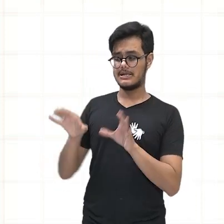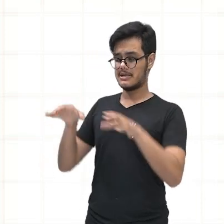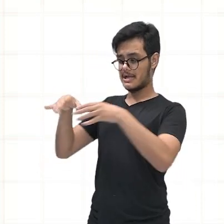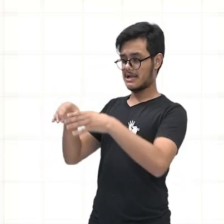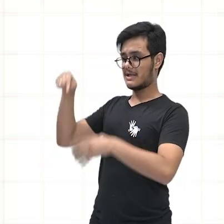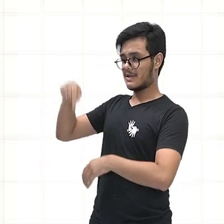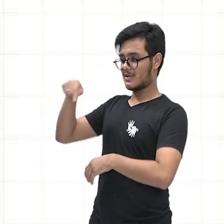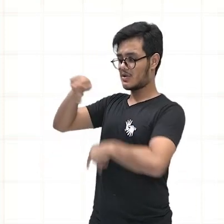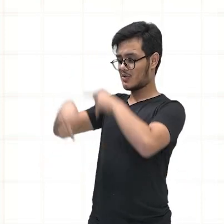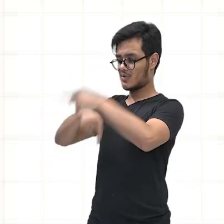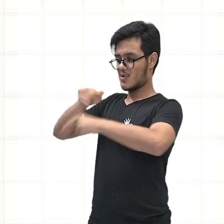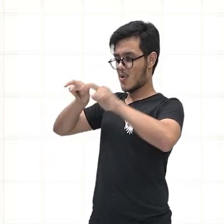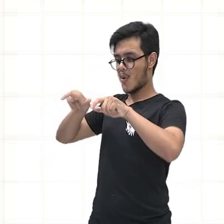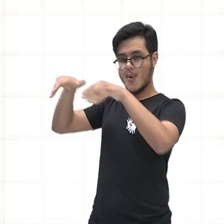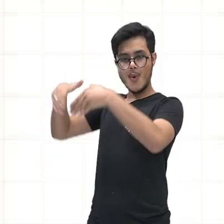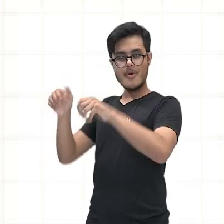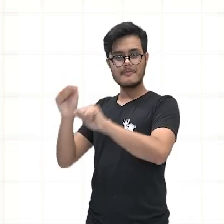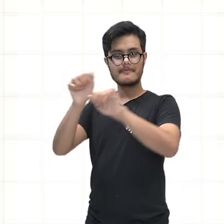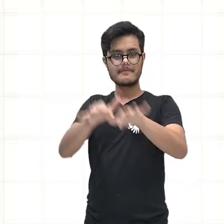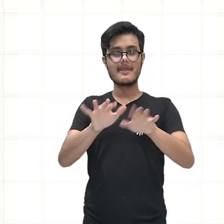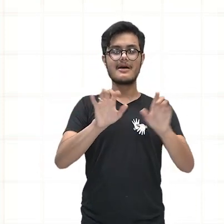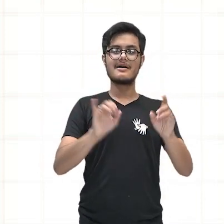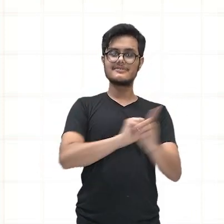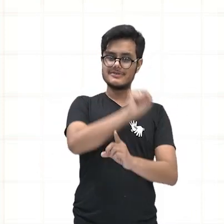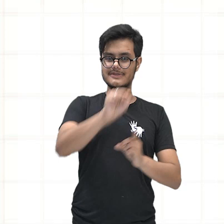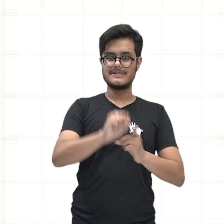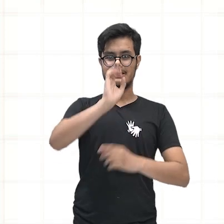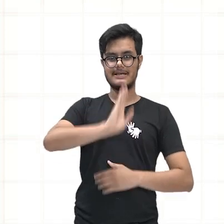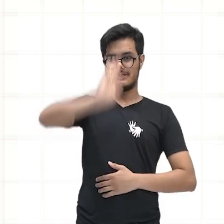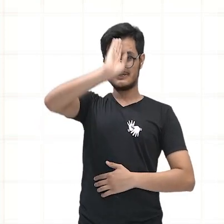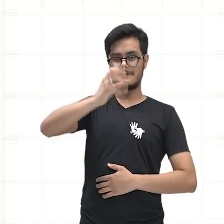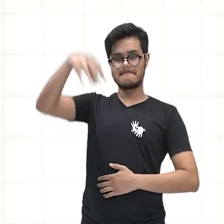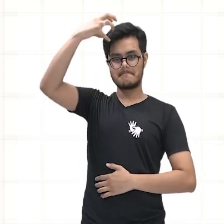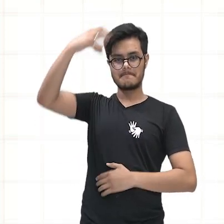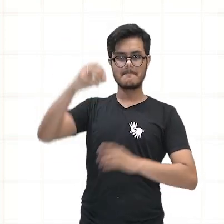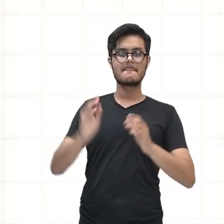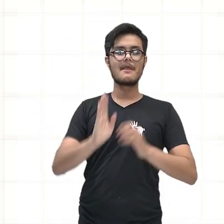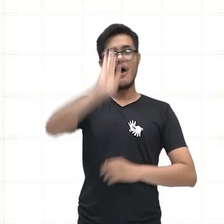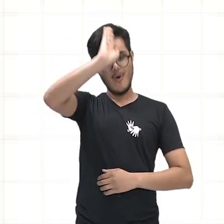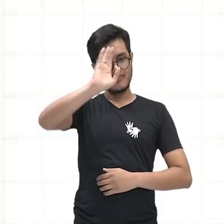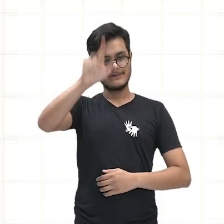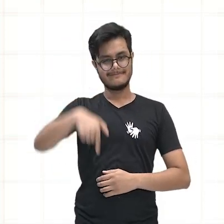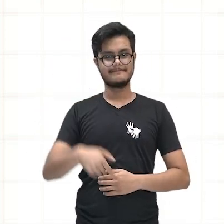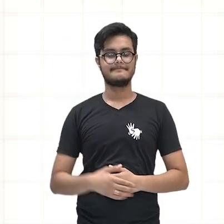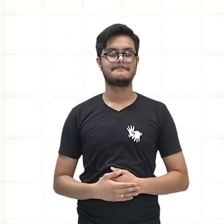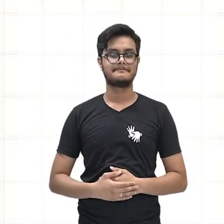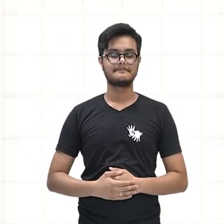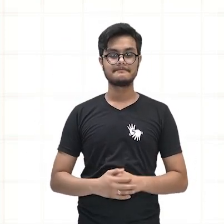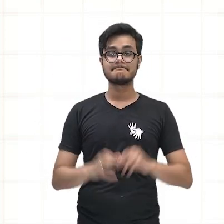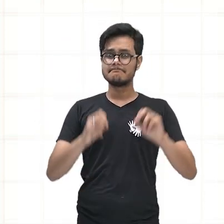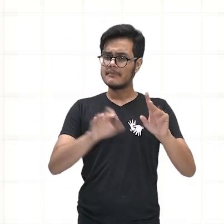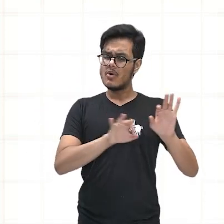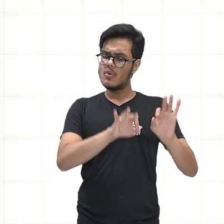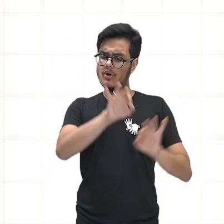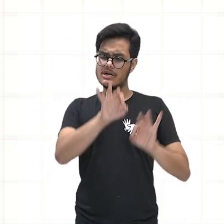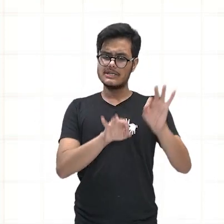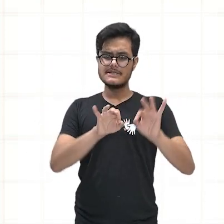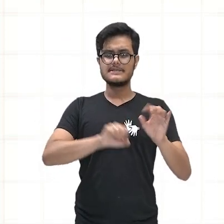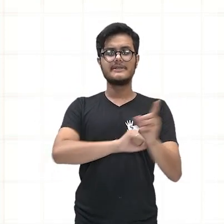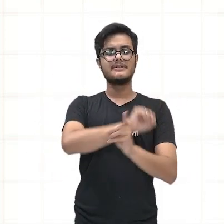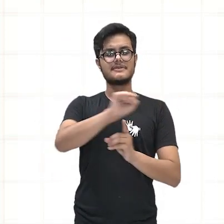influência etrusca na monarquia Romana né como eles foram moldando ali a